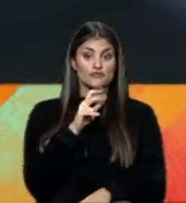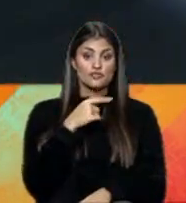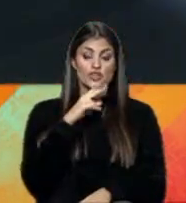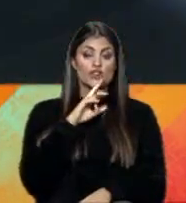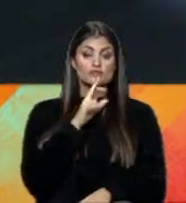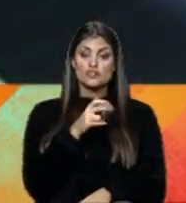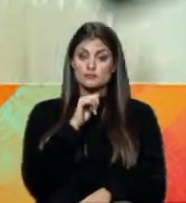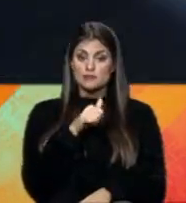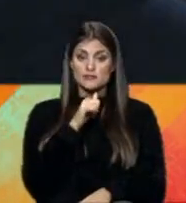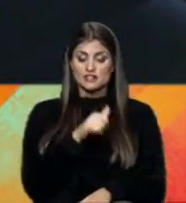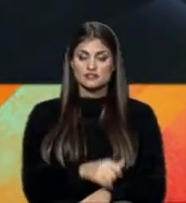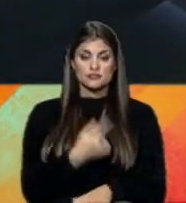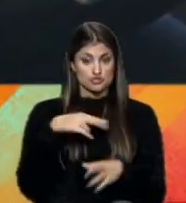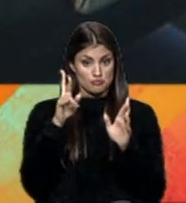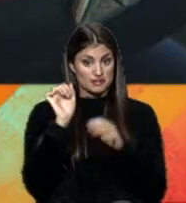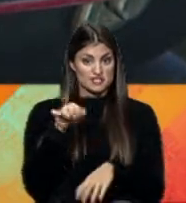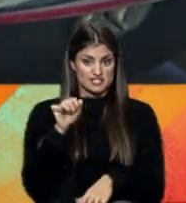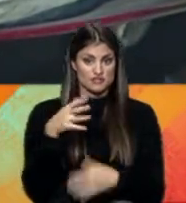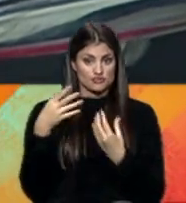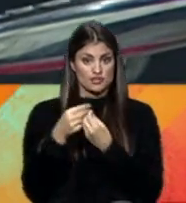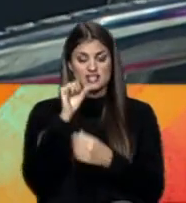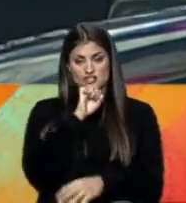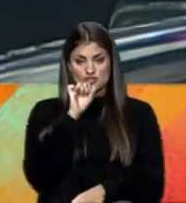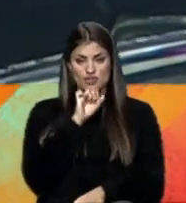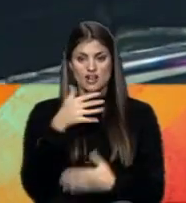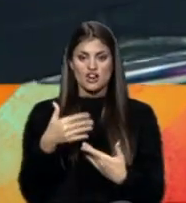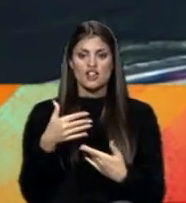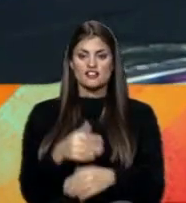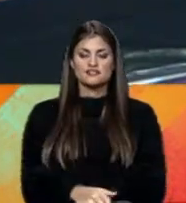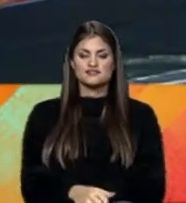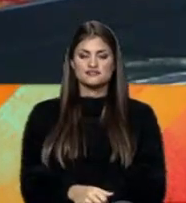Que concorra. Vamos juntar a cenoura, porque a cenoura... Quer dizer que haja pais,